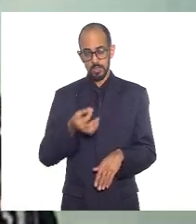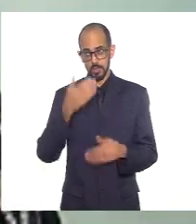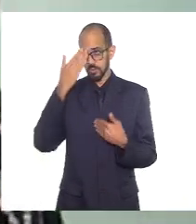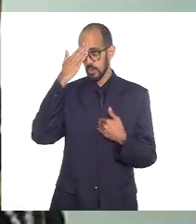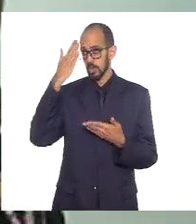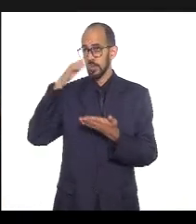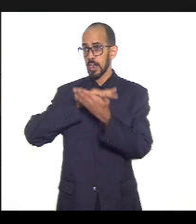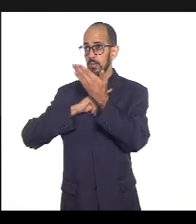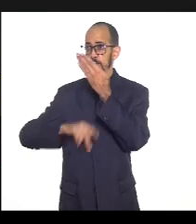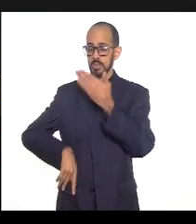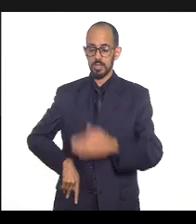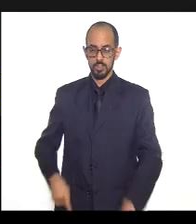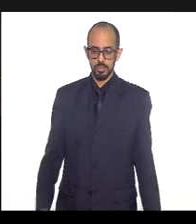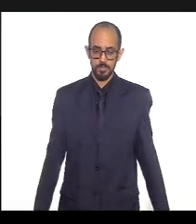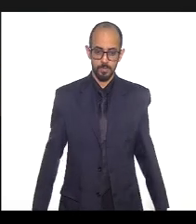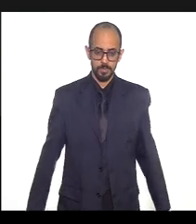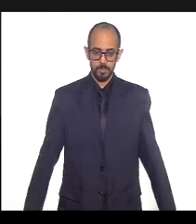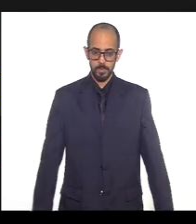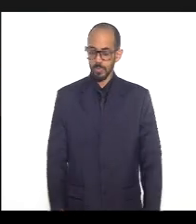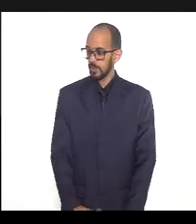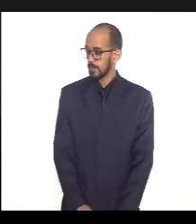obrigada, presidente.